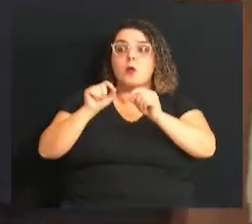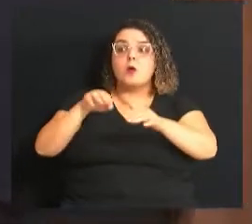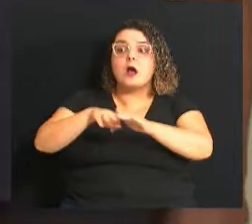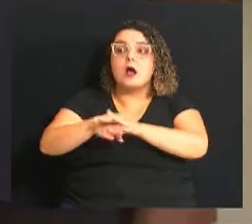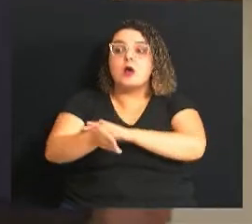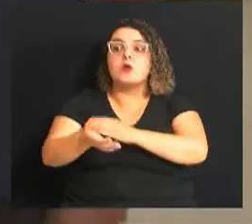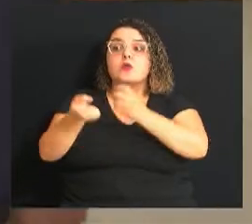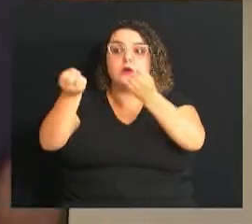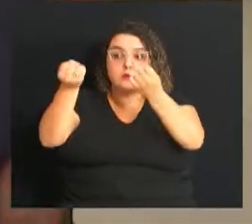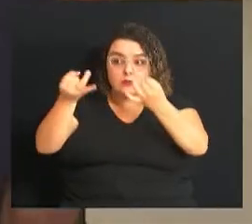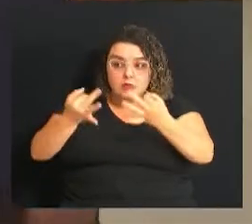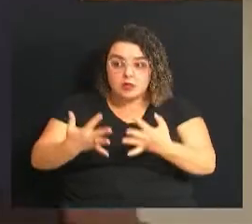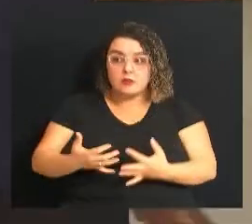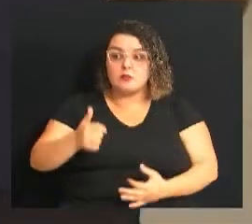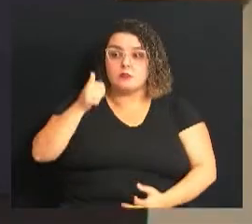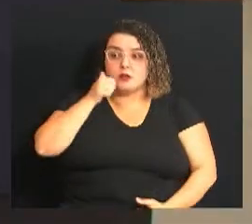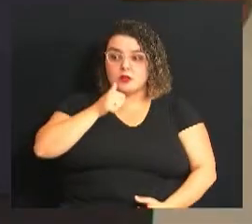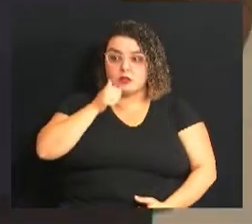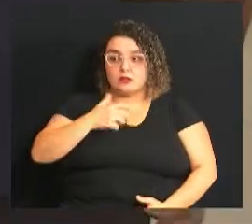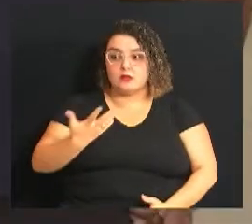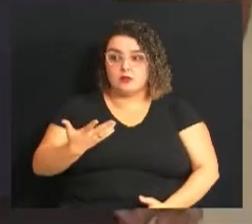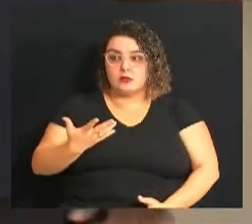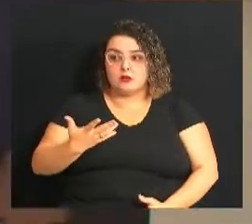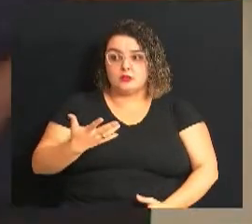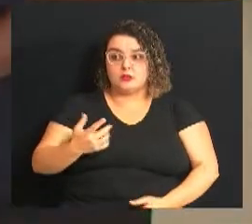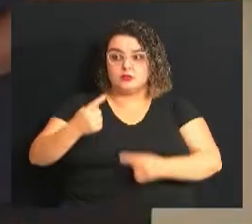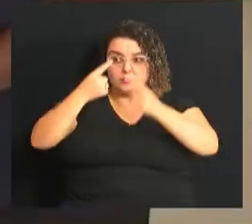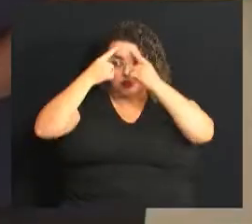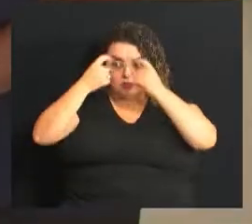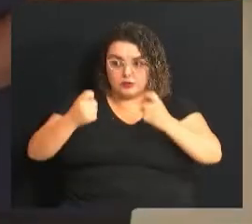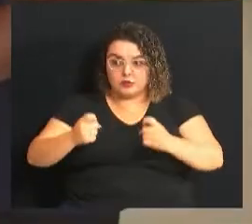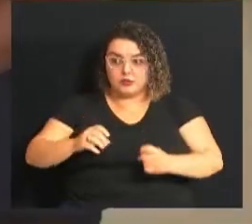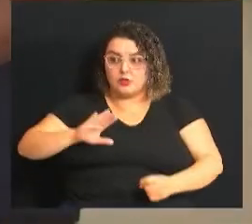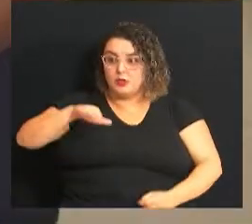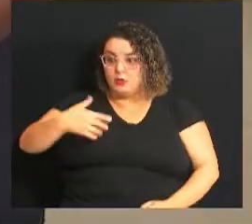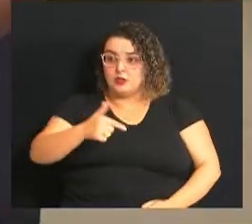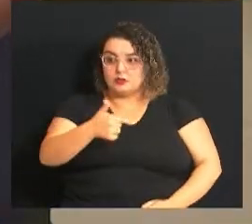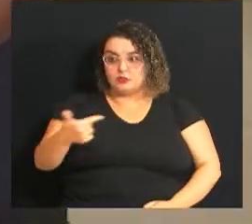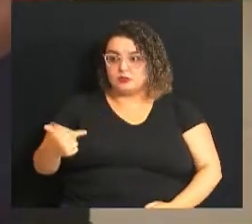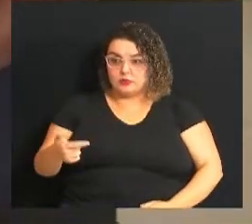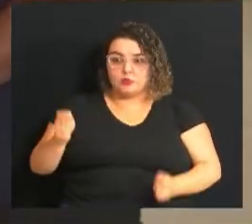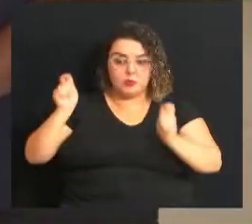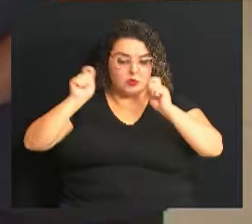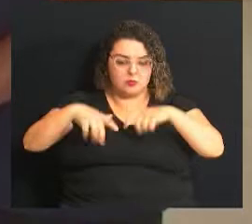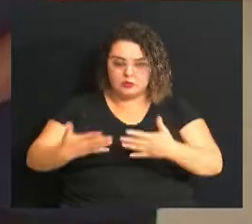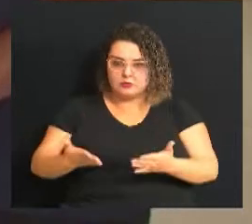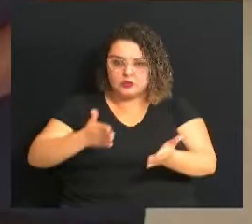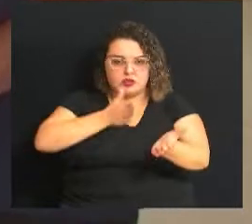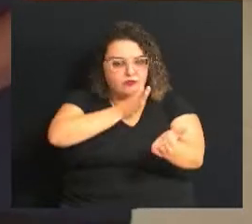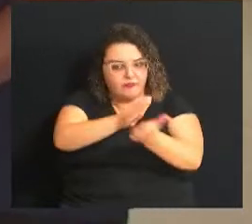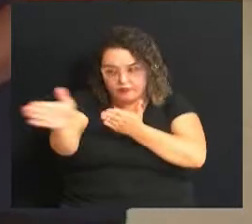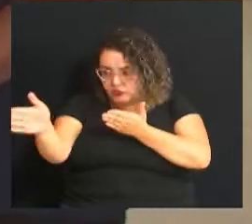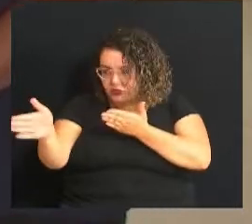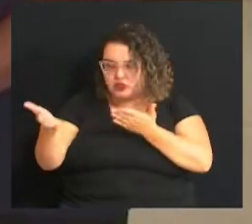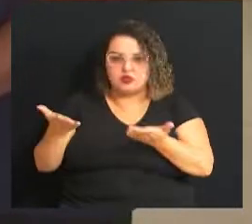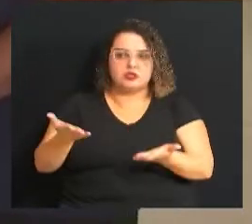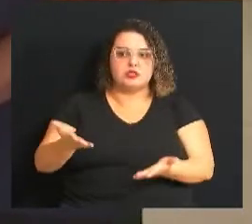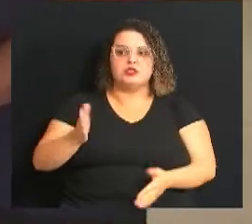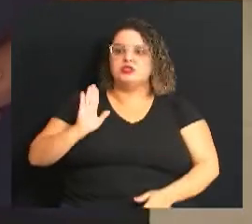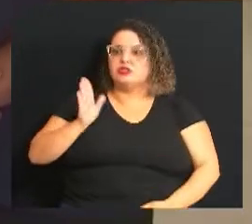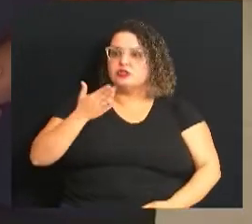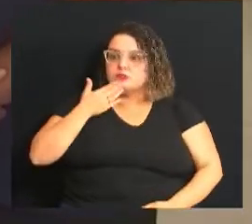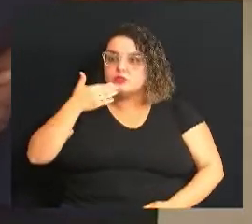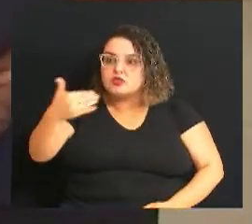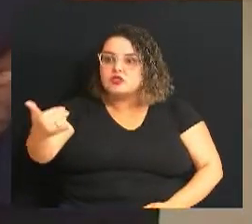passar para a mulher nessa questão de violência, né? Quando ela não tem uma possibilidade de fuga, ela já chamou ajuda,